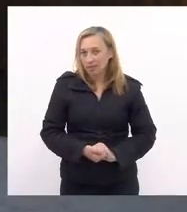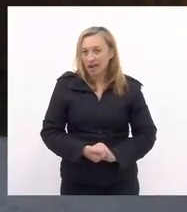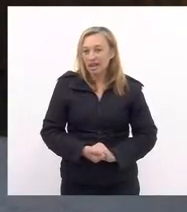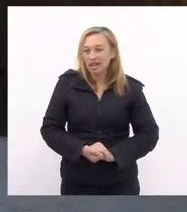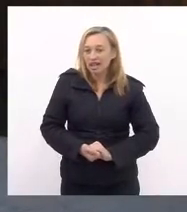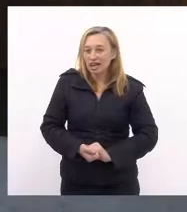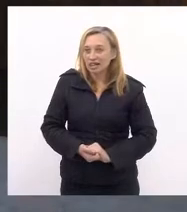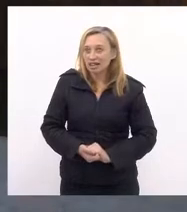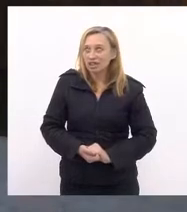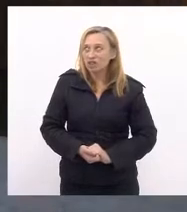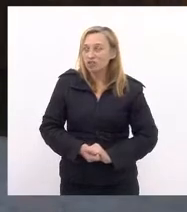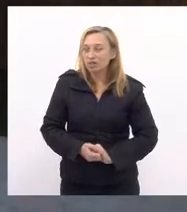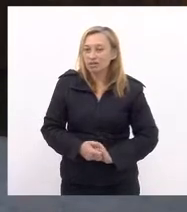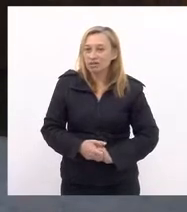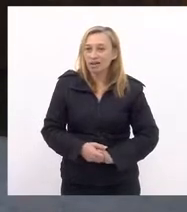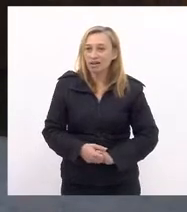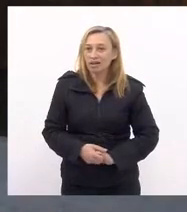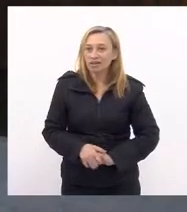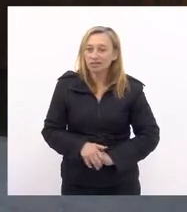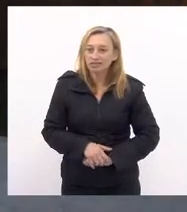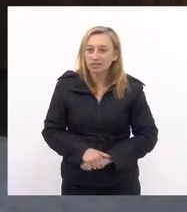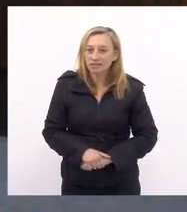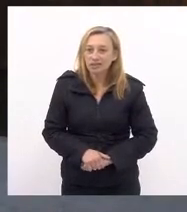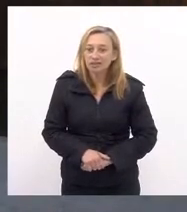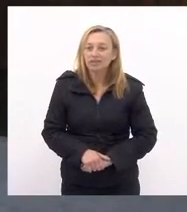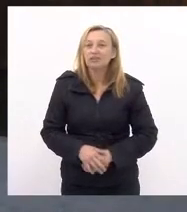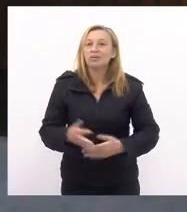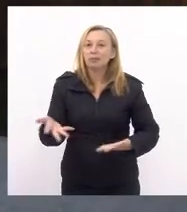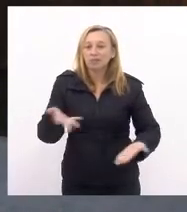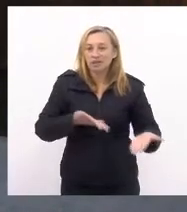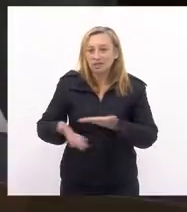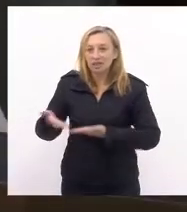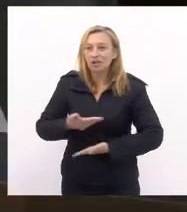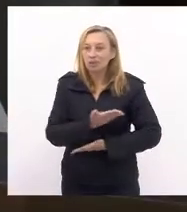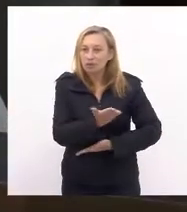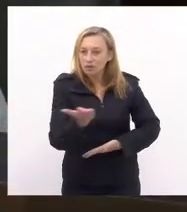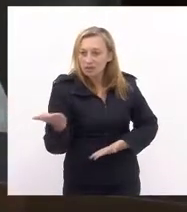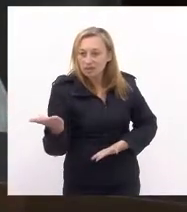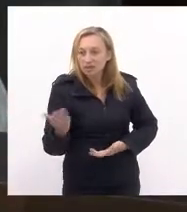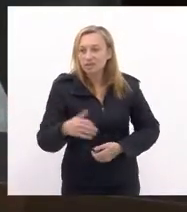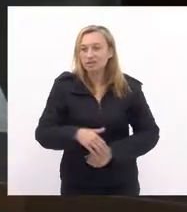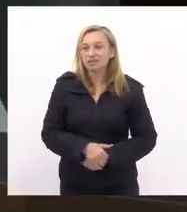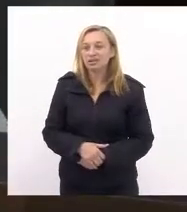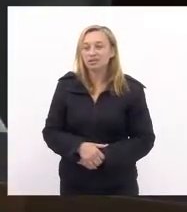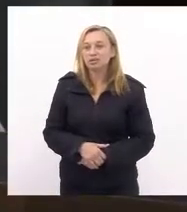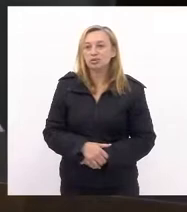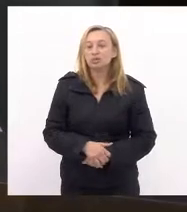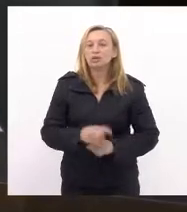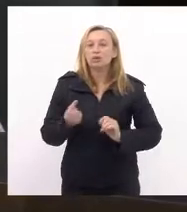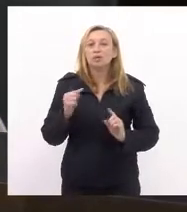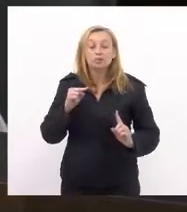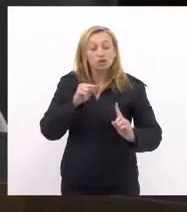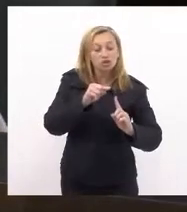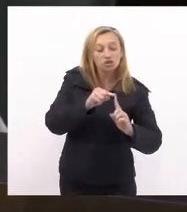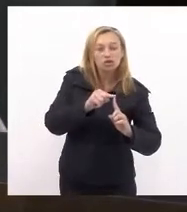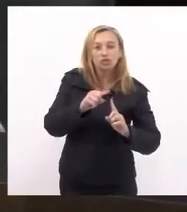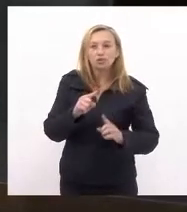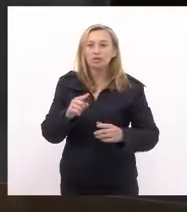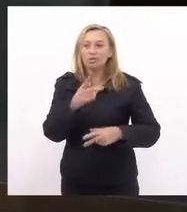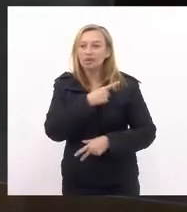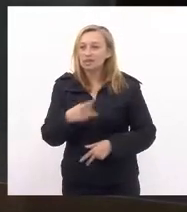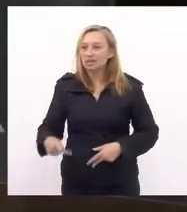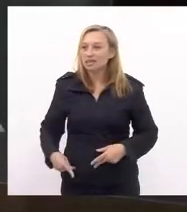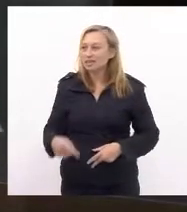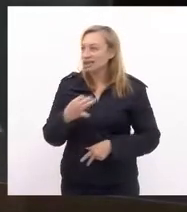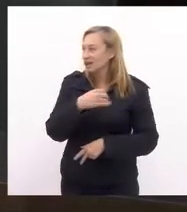Gratidão, me sinto honrada de poder estar compartilhando com vocês. O objetivo, quando a presidente